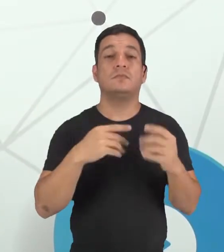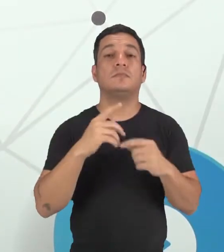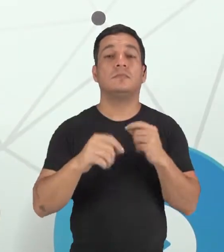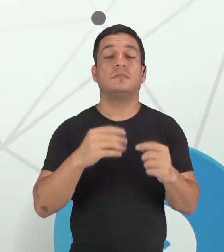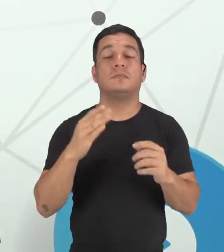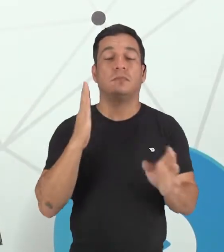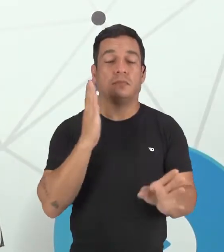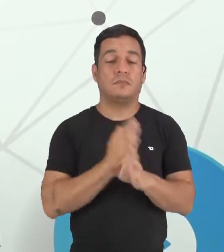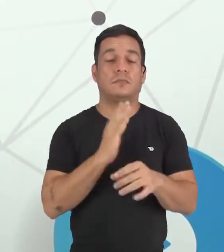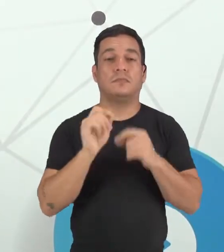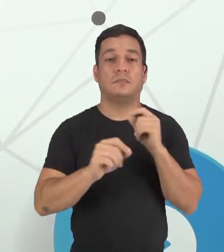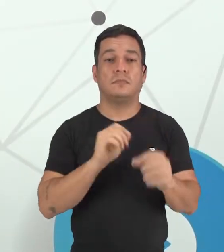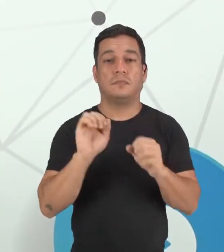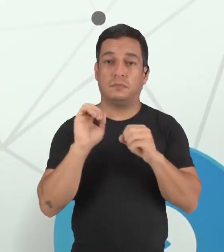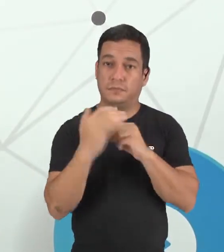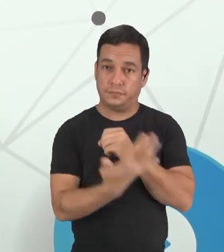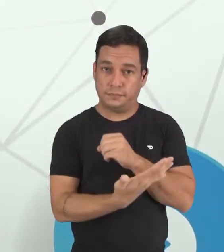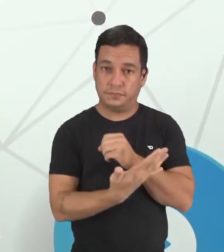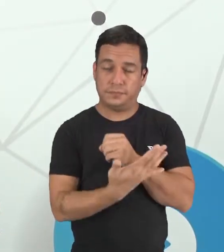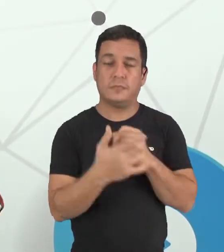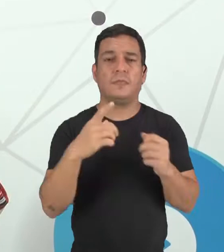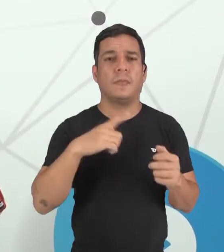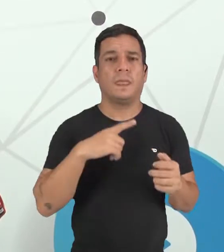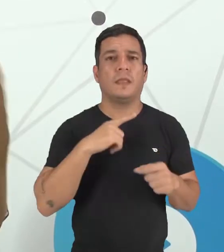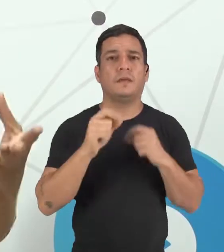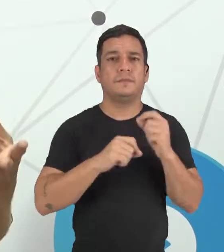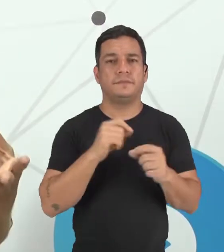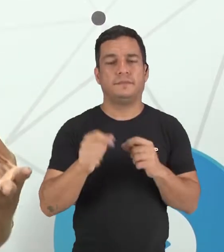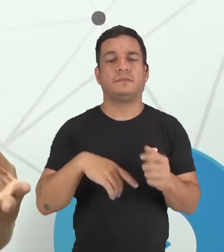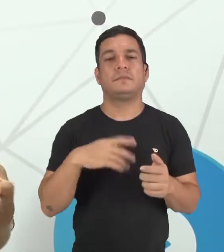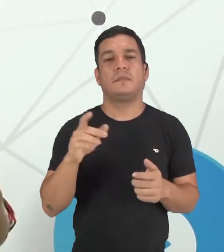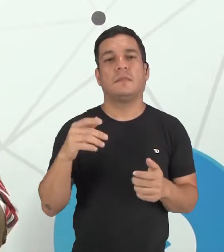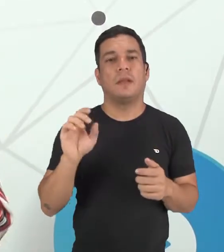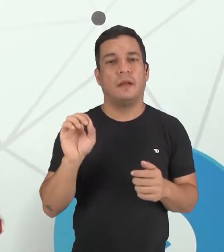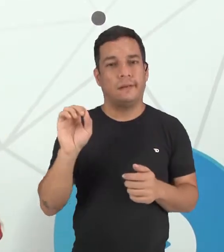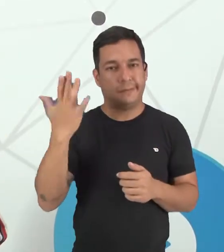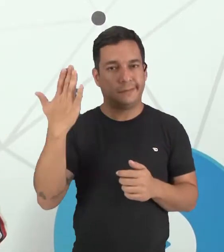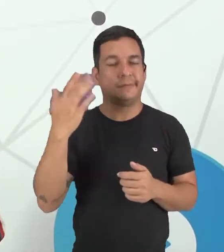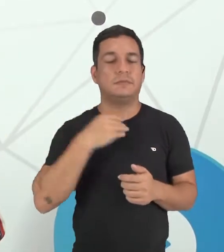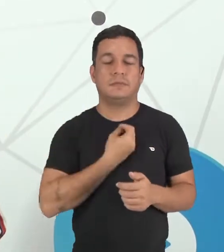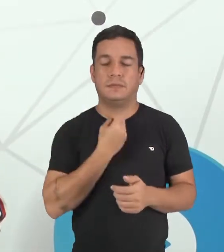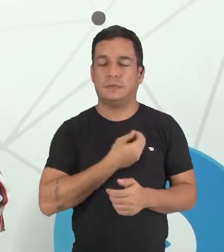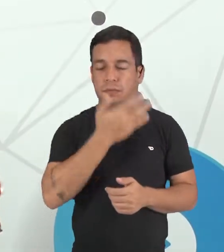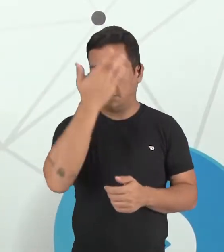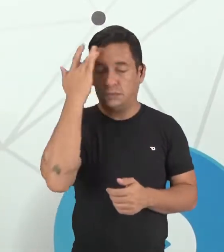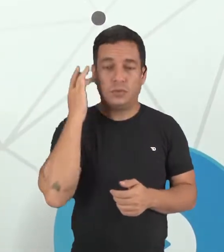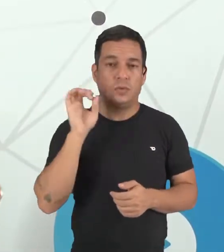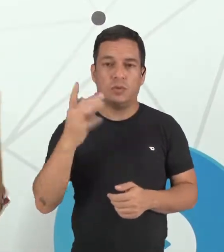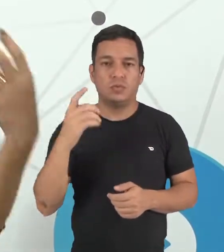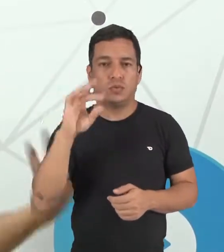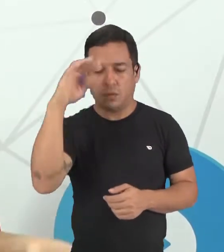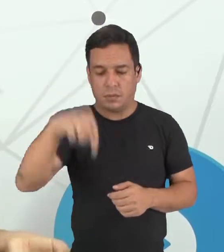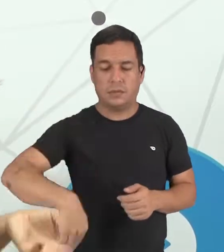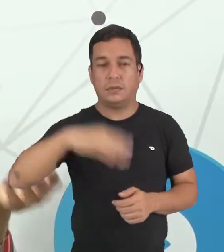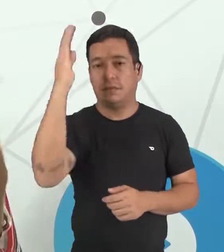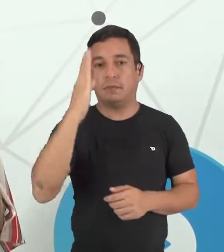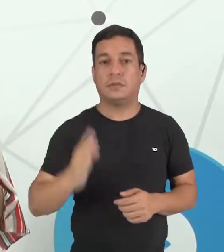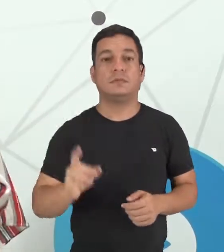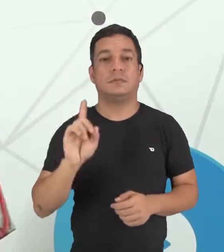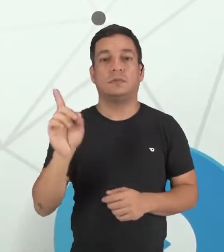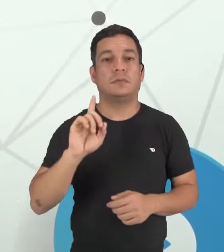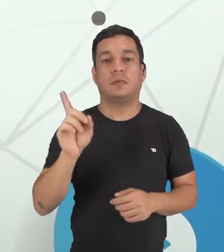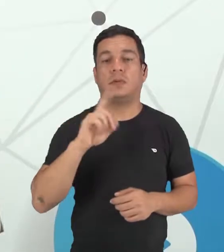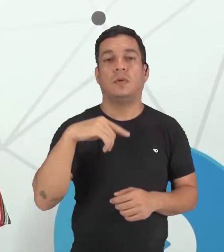pelo coronavírus. E aí trouxe muitos reflexos para a vida de todas as pessoas. Isso não aconteceu só no Brasil,